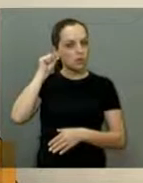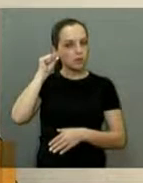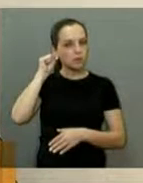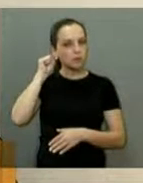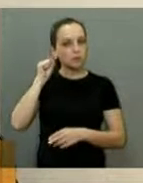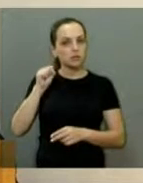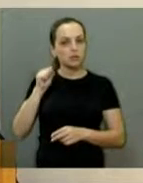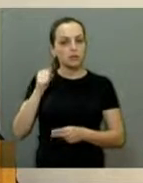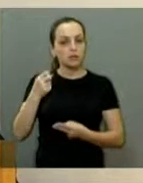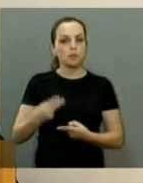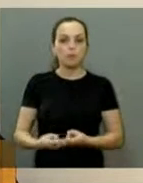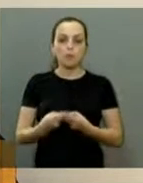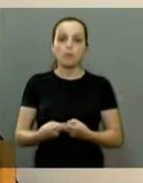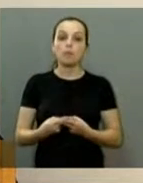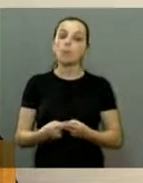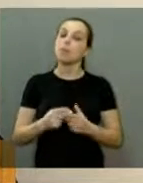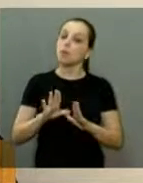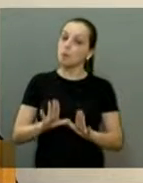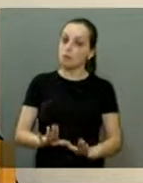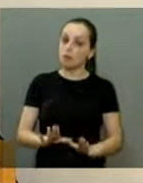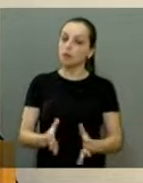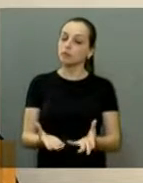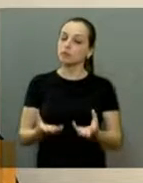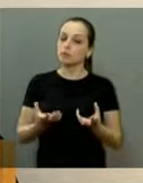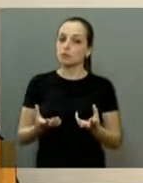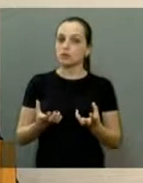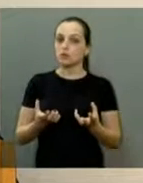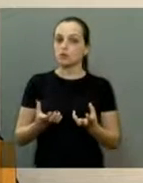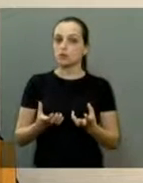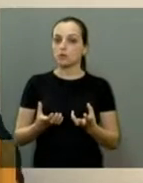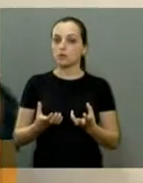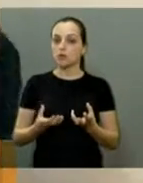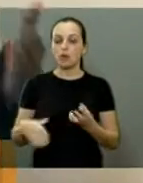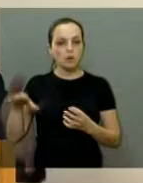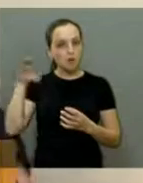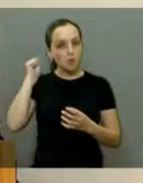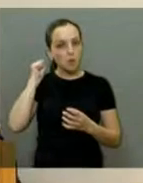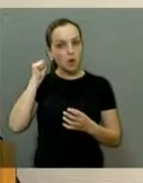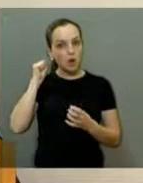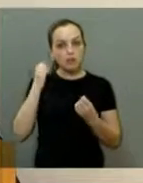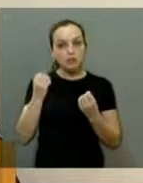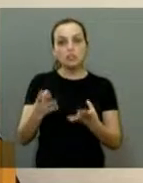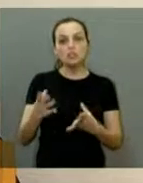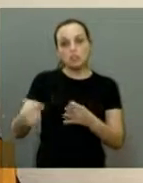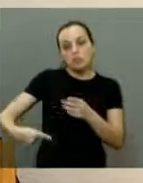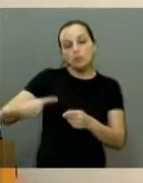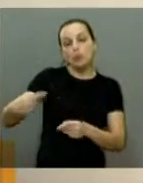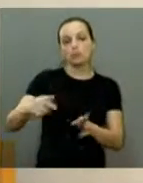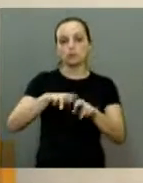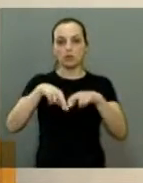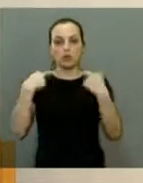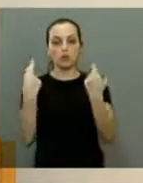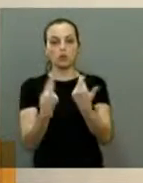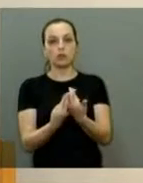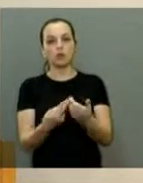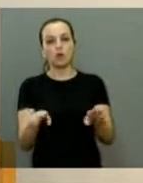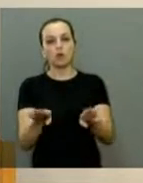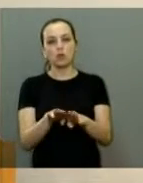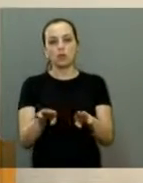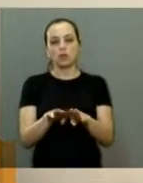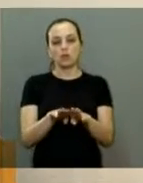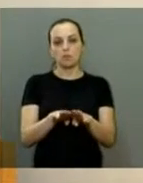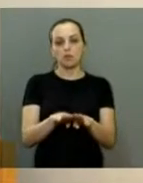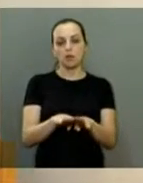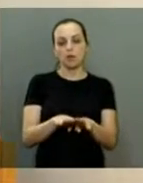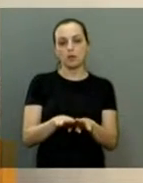né mas eu queria que ele passasse o áudio mas deixa para a próxima sessão também tô jogando objeto